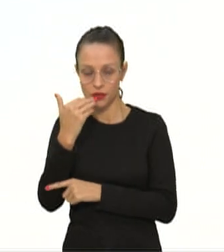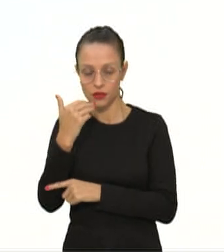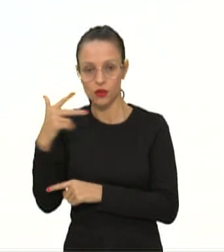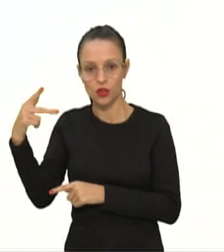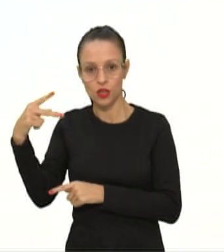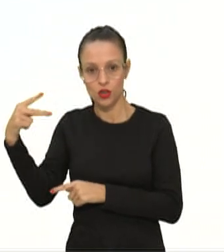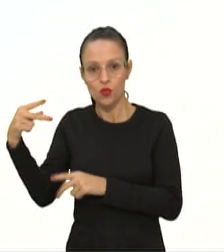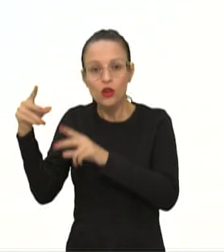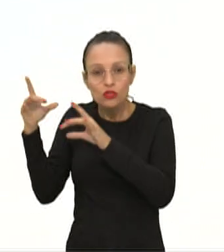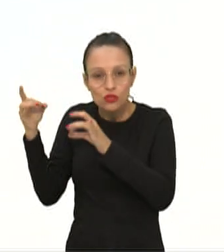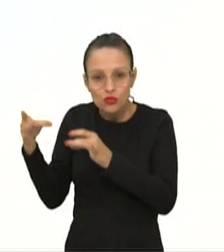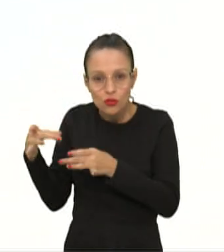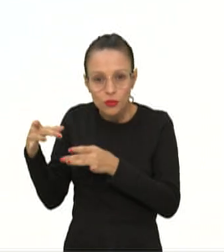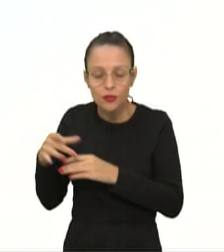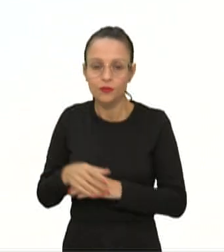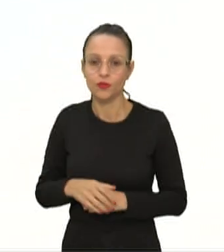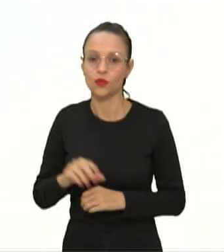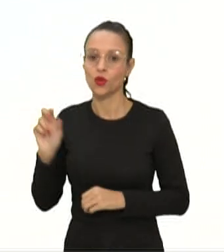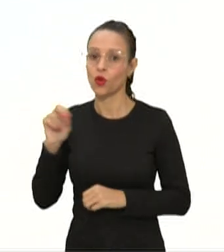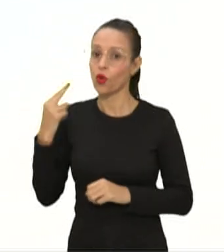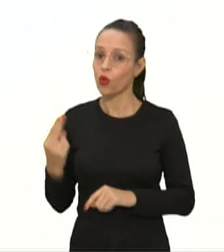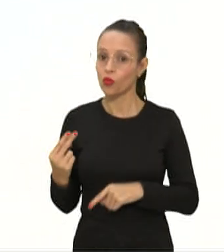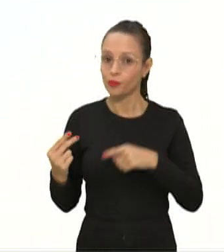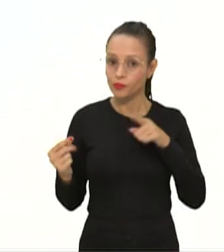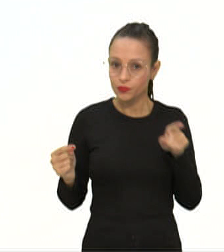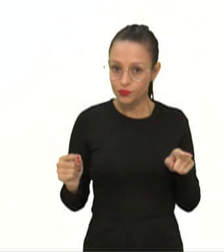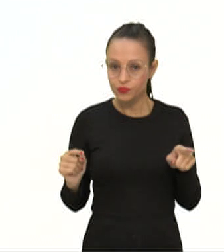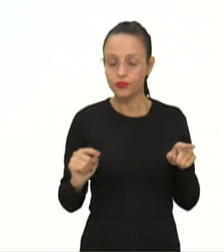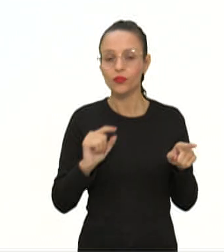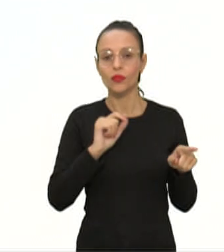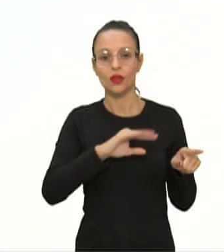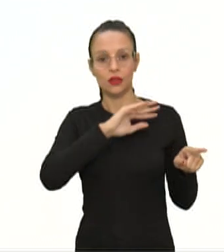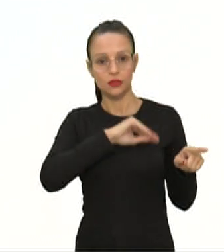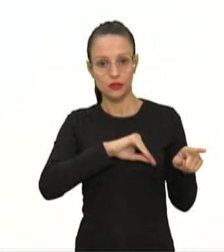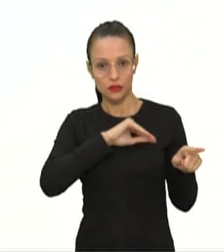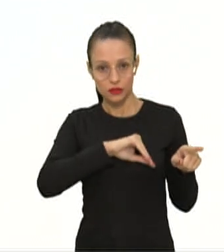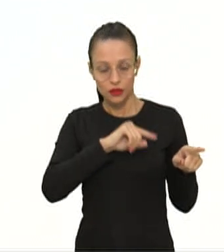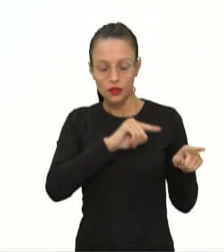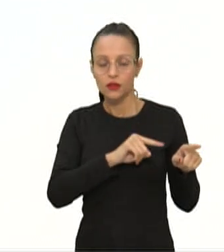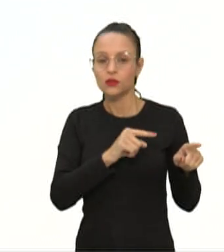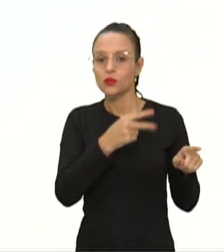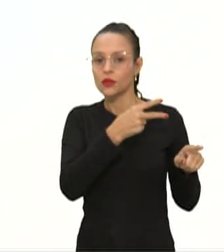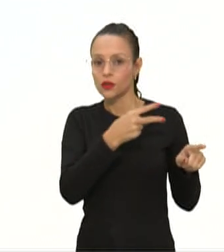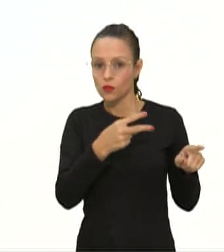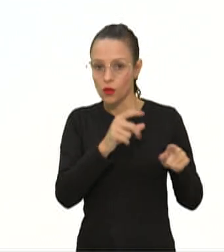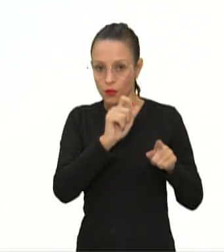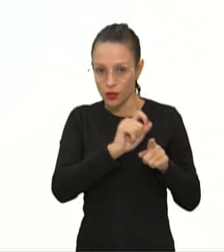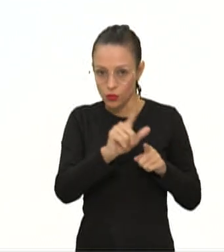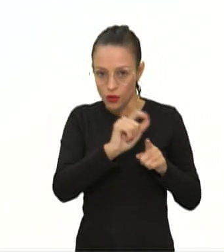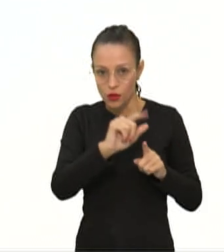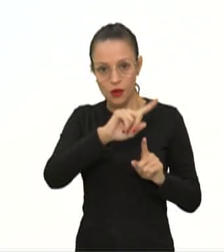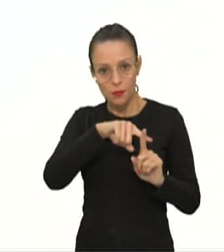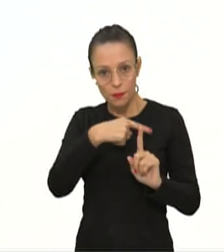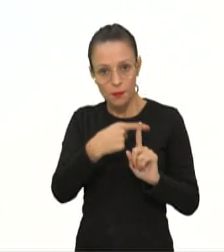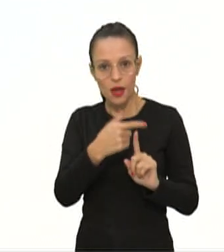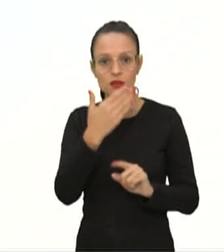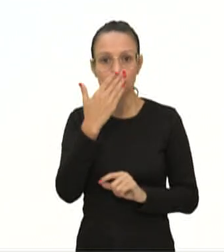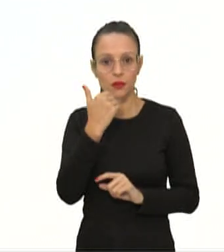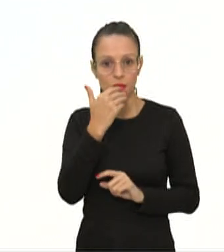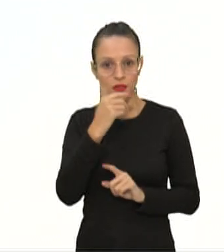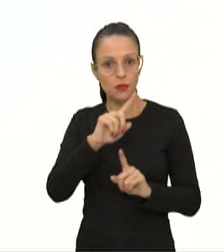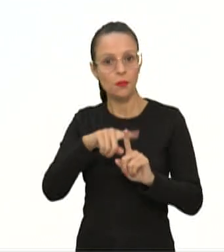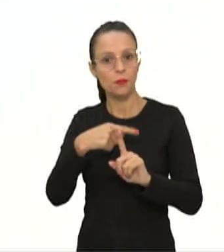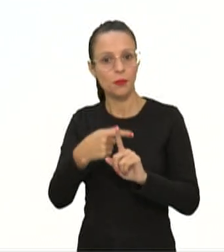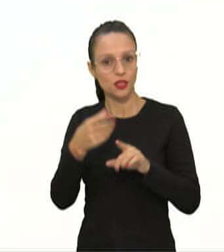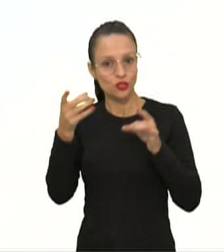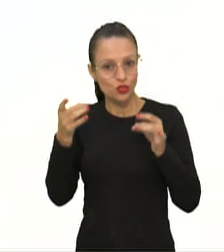igual a sobra. Ou eu faço que o salário é igual ao aluguel, mais a alimentação, mais